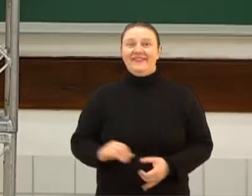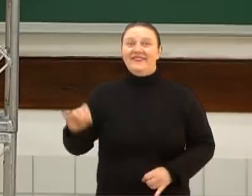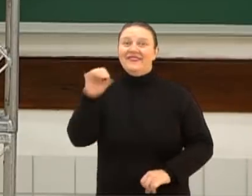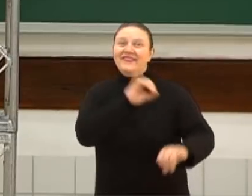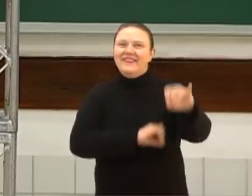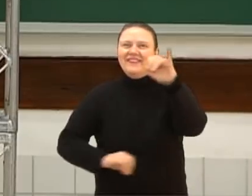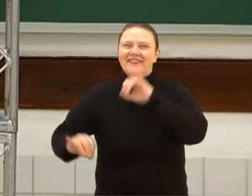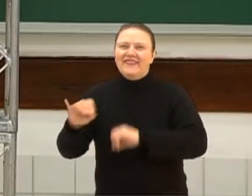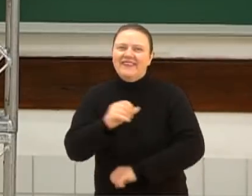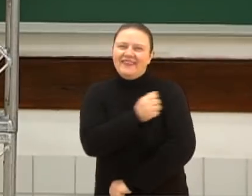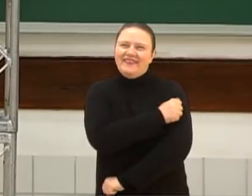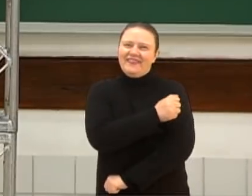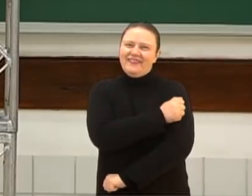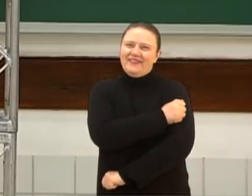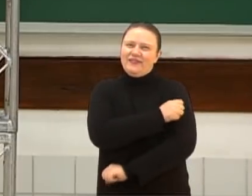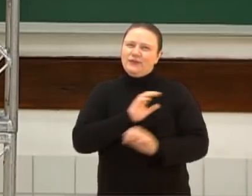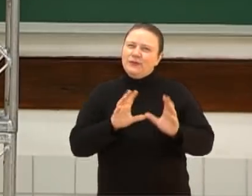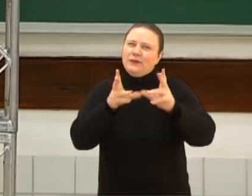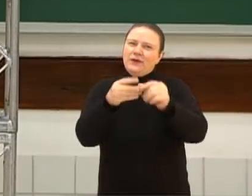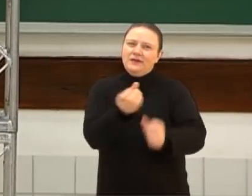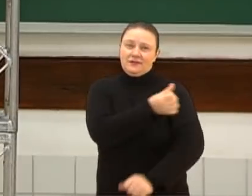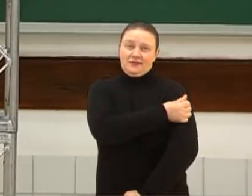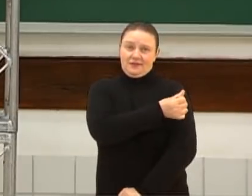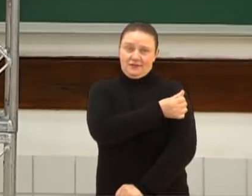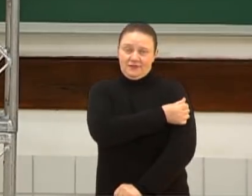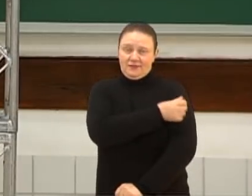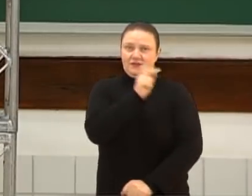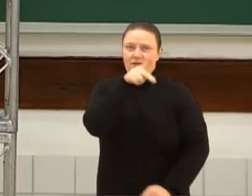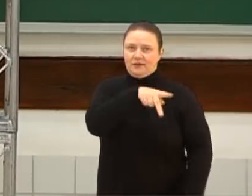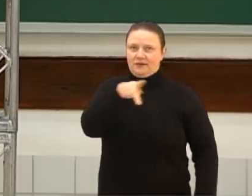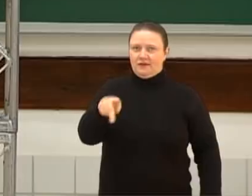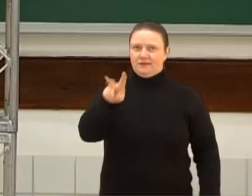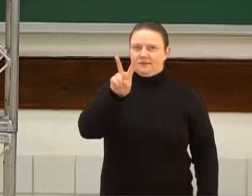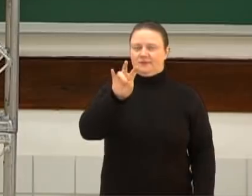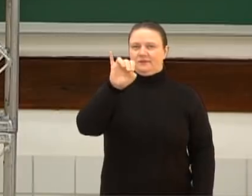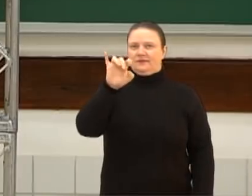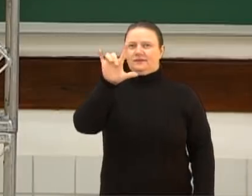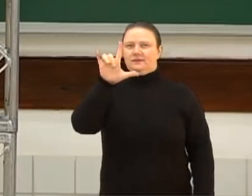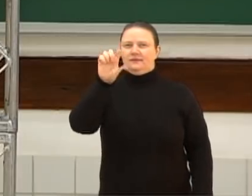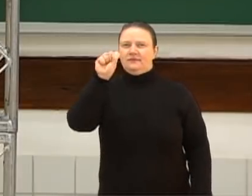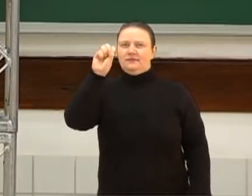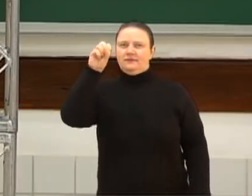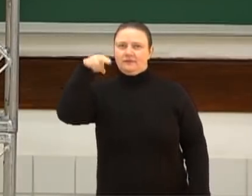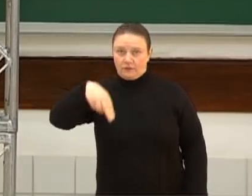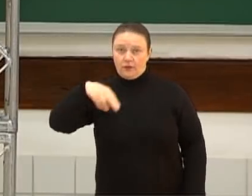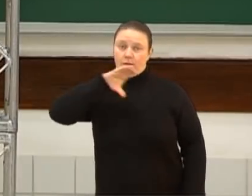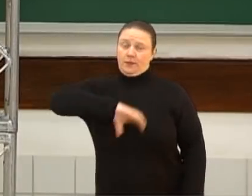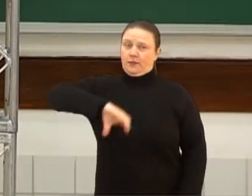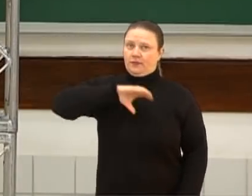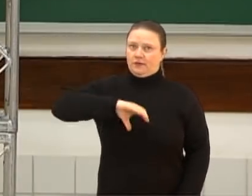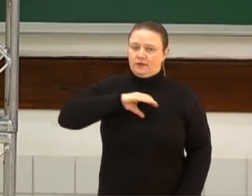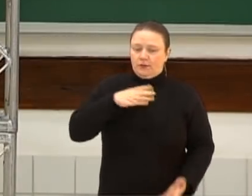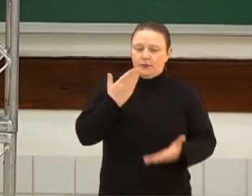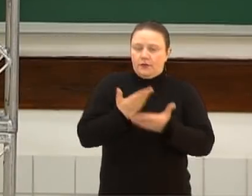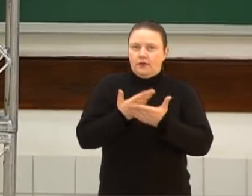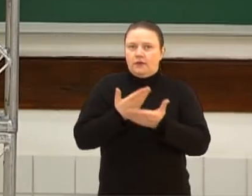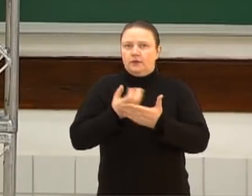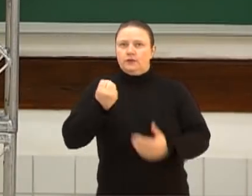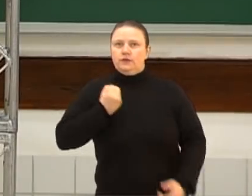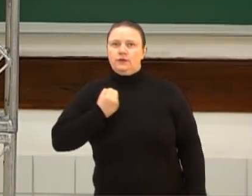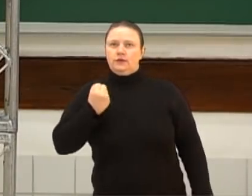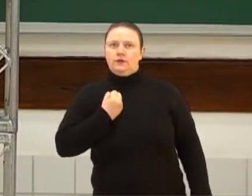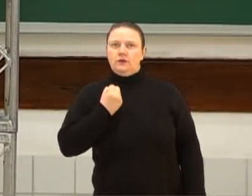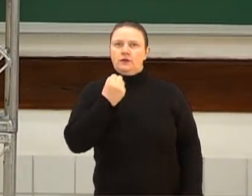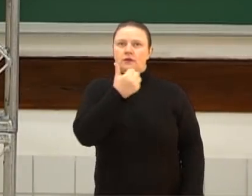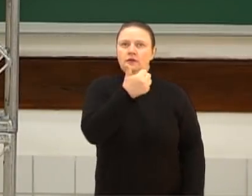Fala, galerinha esperta do sexto ano. Eu sou o professor Wilson, de Língua Portuguesa, e esta é a aula número 101 de